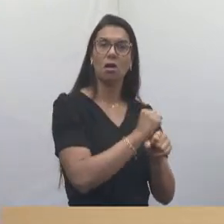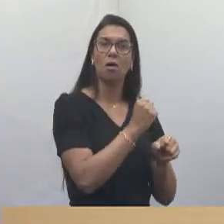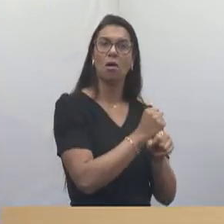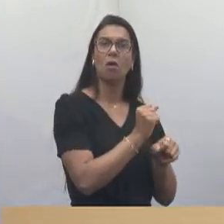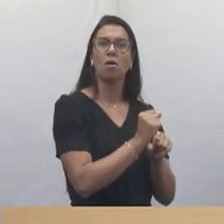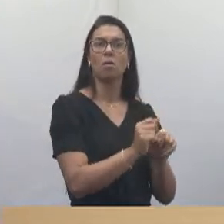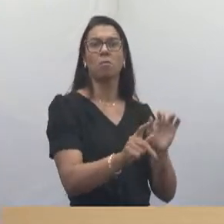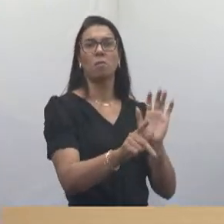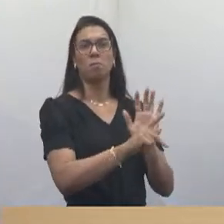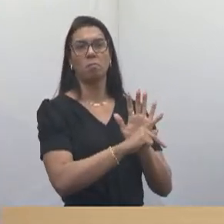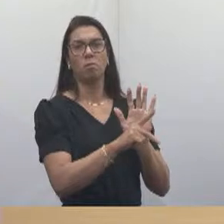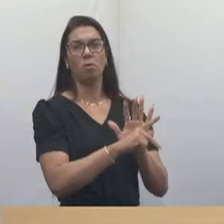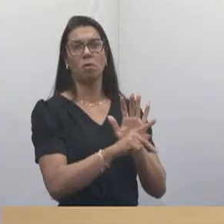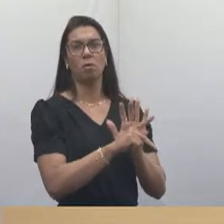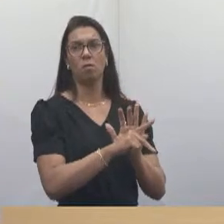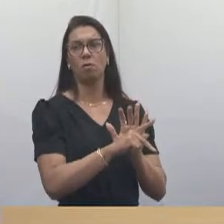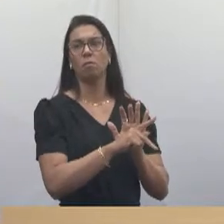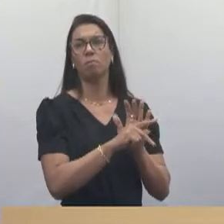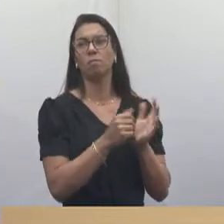de segunda qualidade.